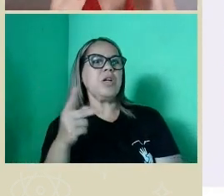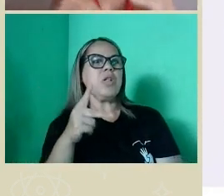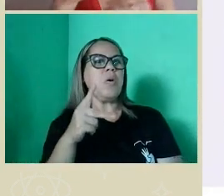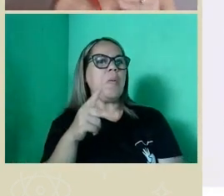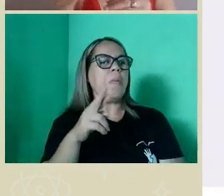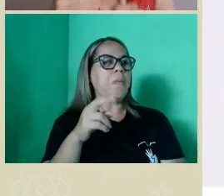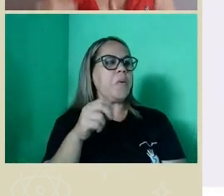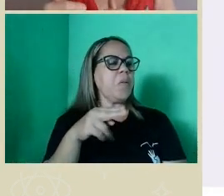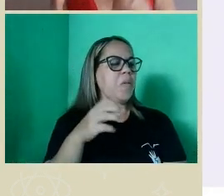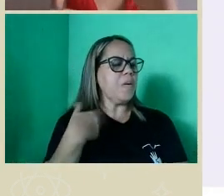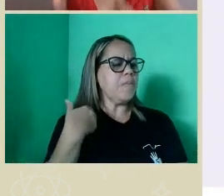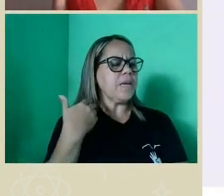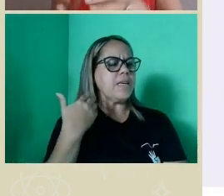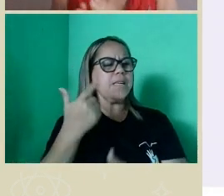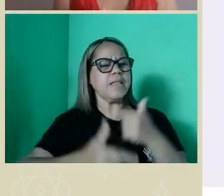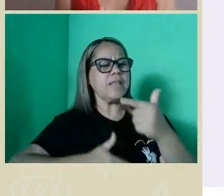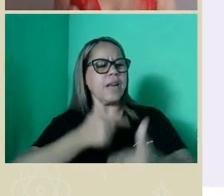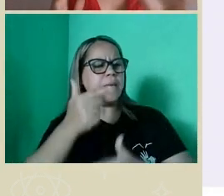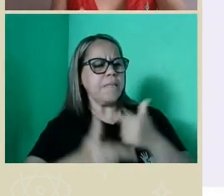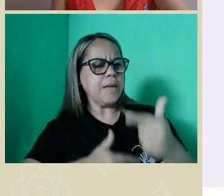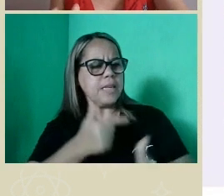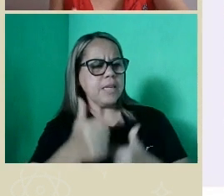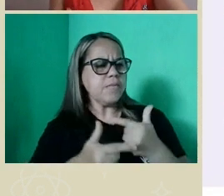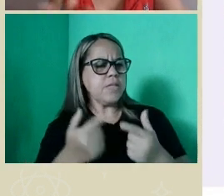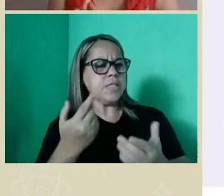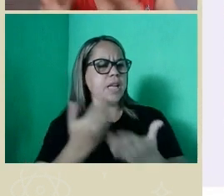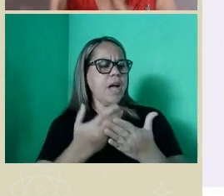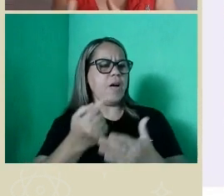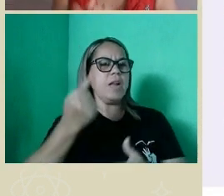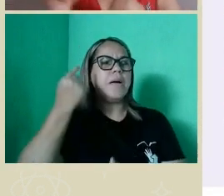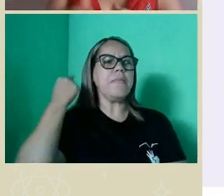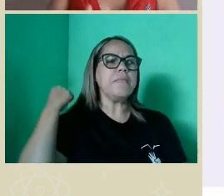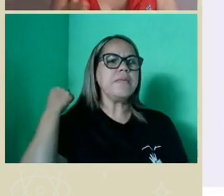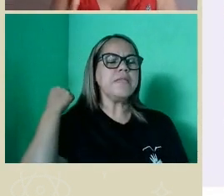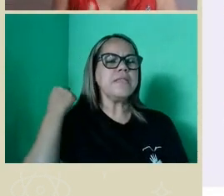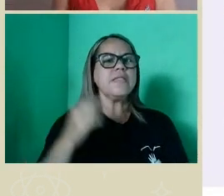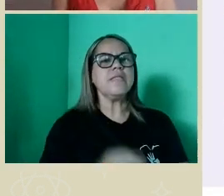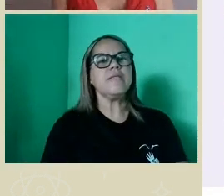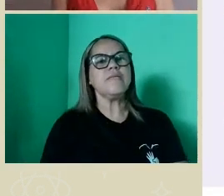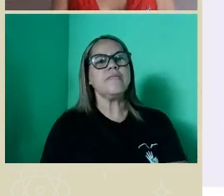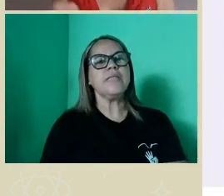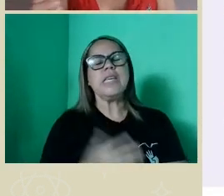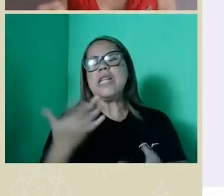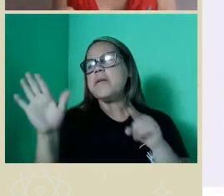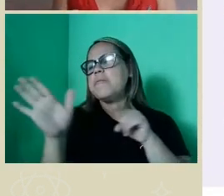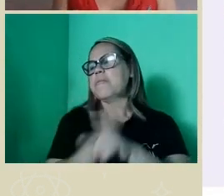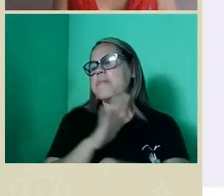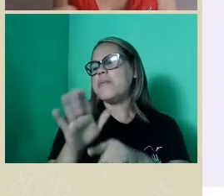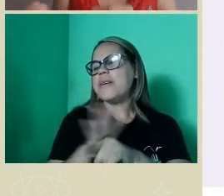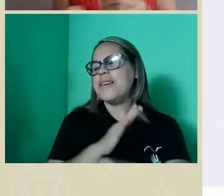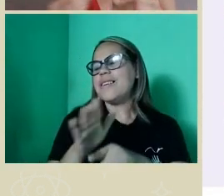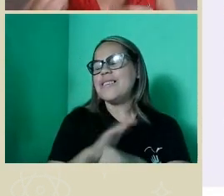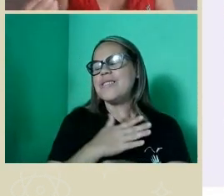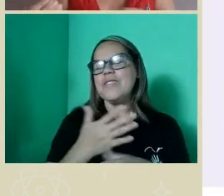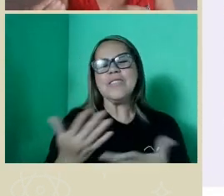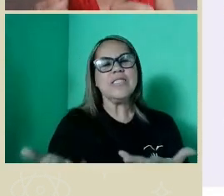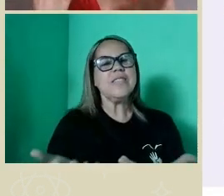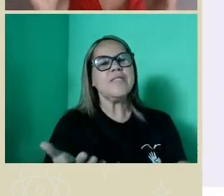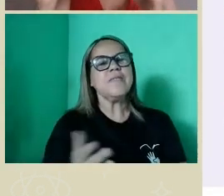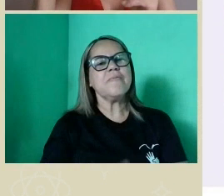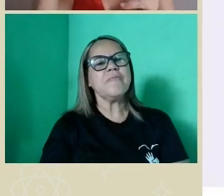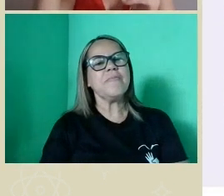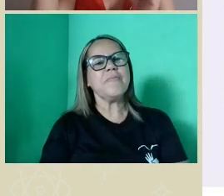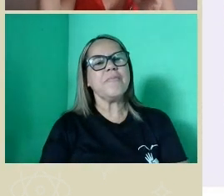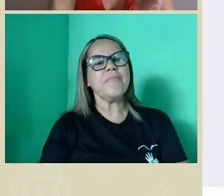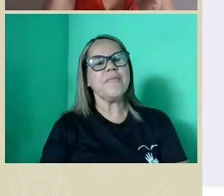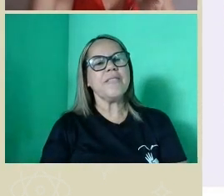nós vamos fazer uma revisãozinha desse pronome lê elogia la obra e lhe pergunta por os circulitos